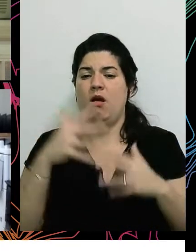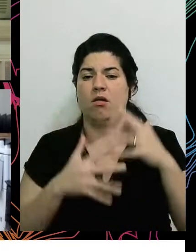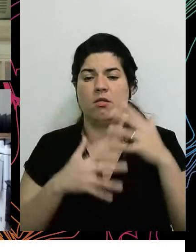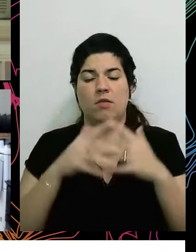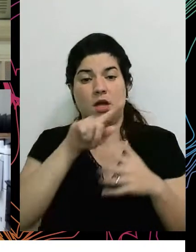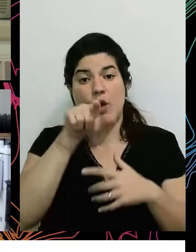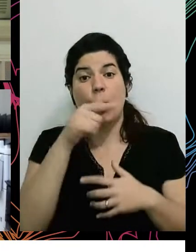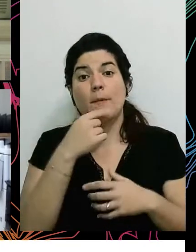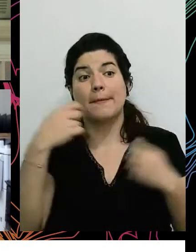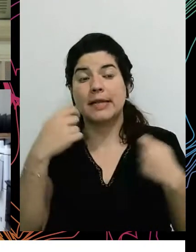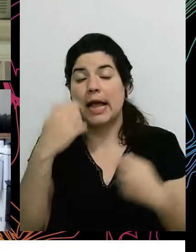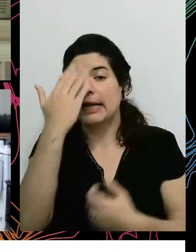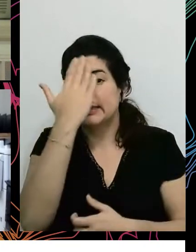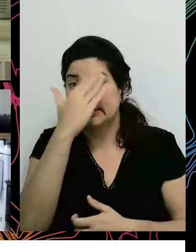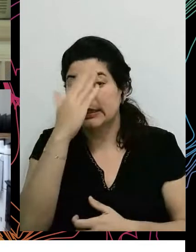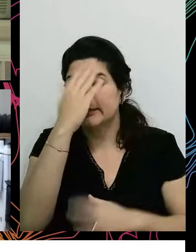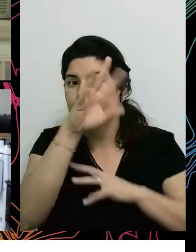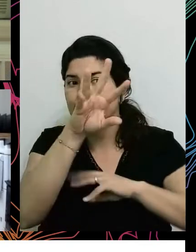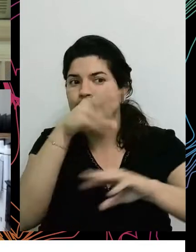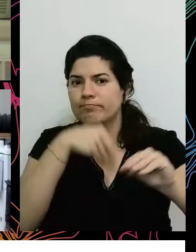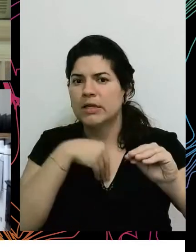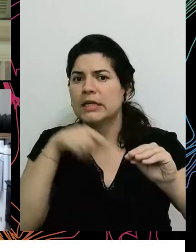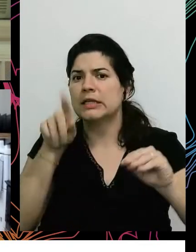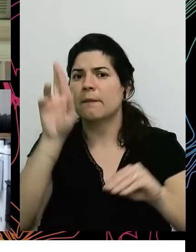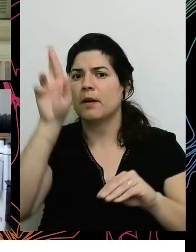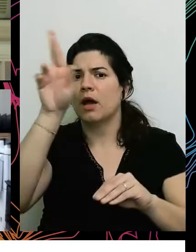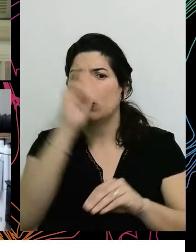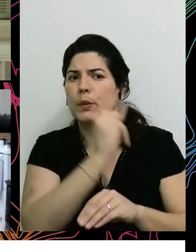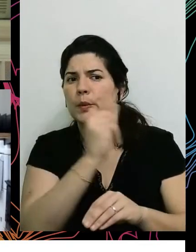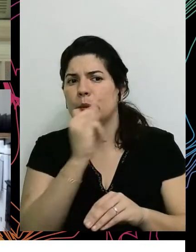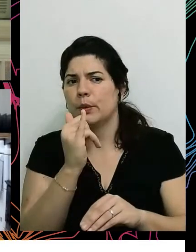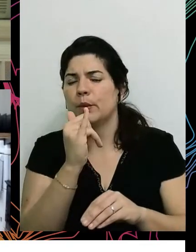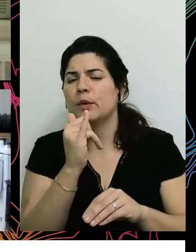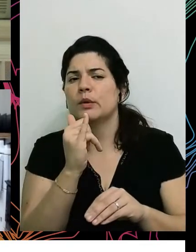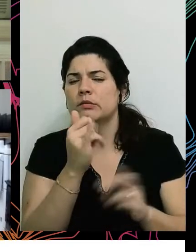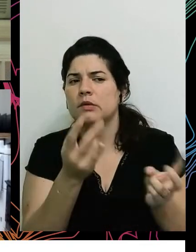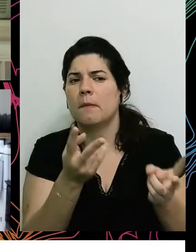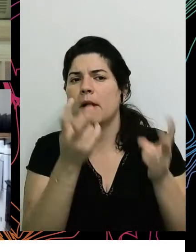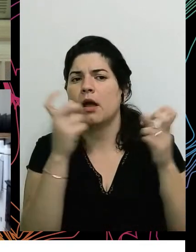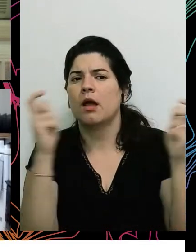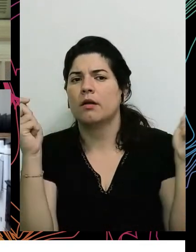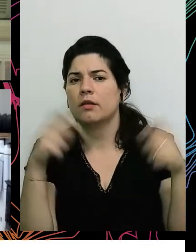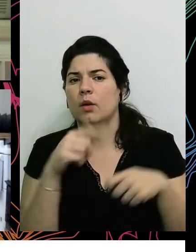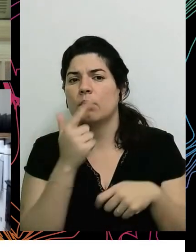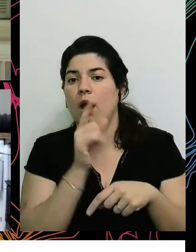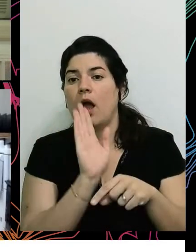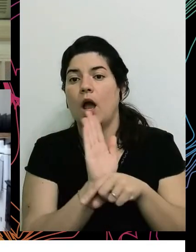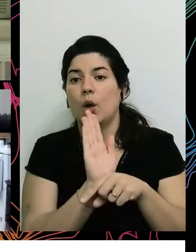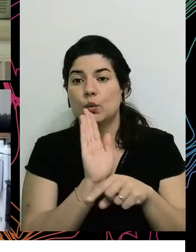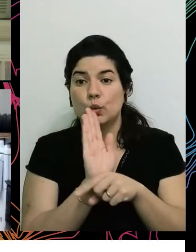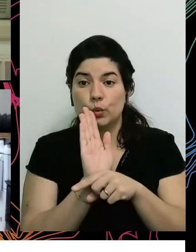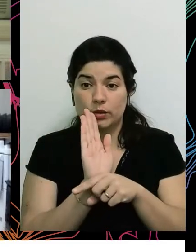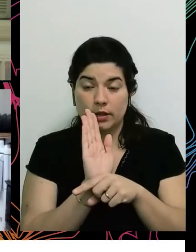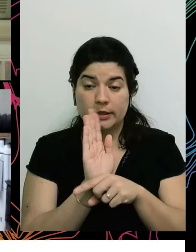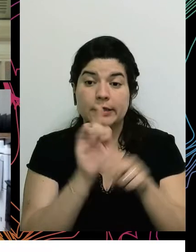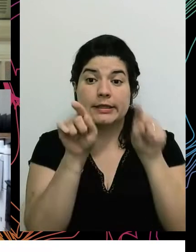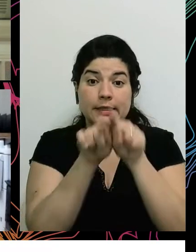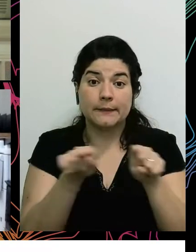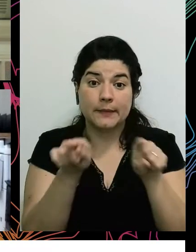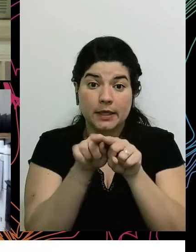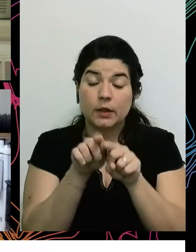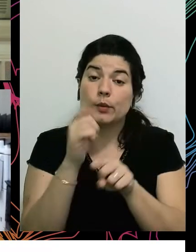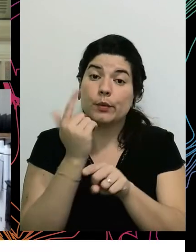sendo mentores, eles estão tendo essa oportunidade de perceberem e ajudarem. E, ao mesmo tempo, levarem